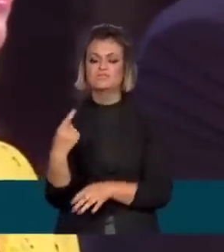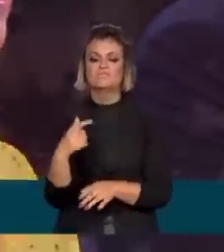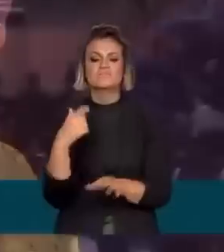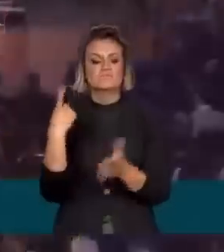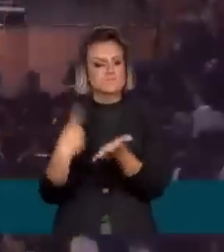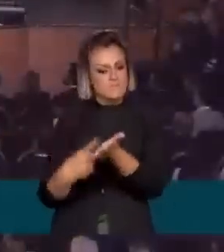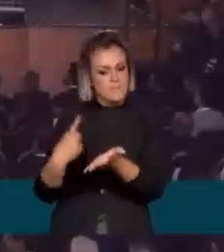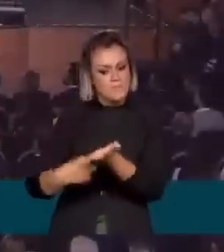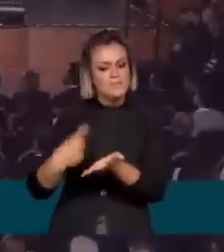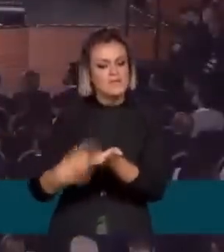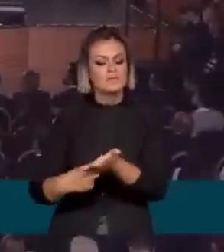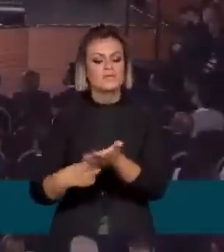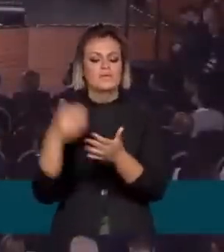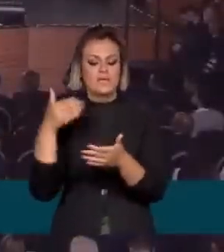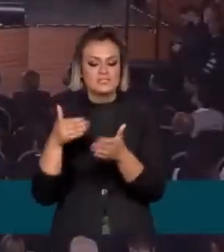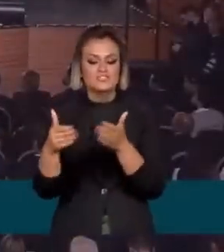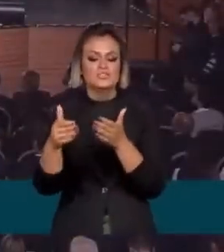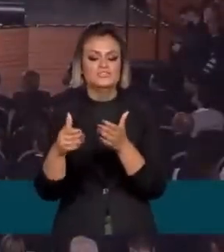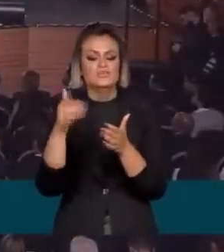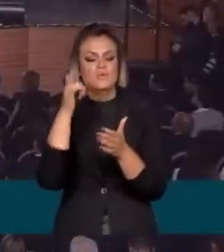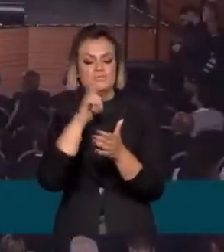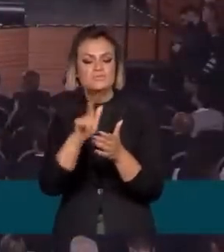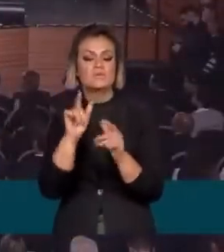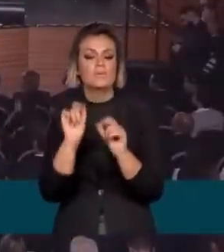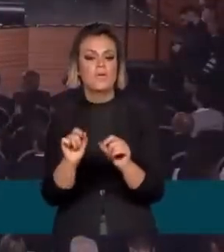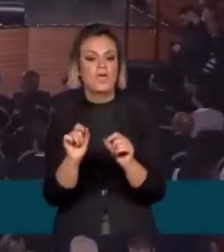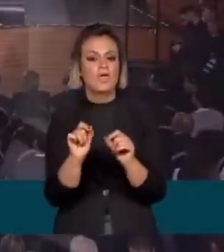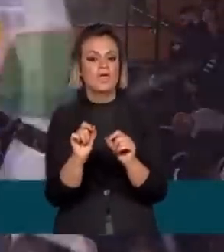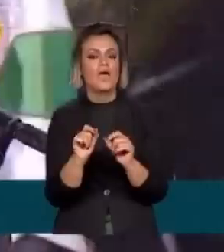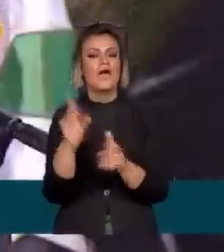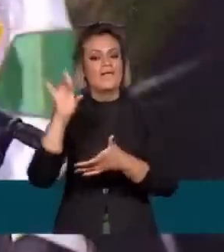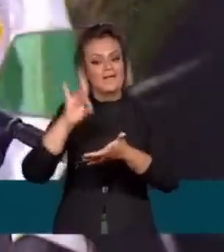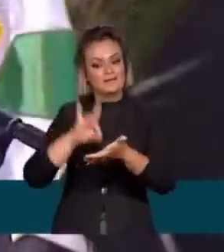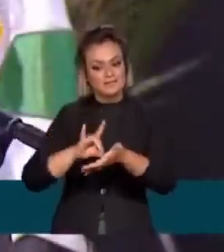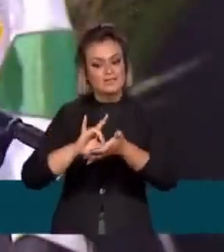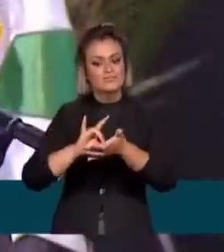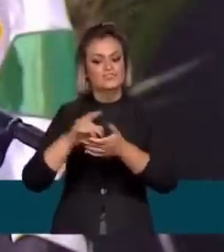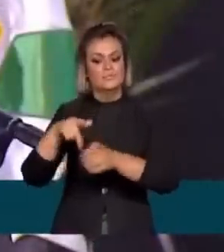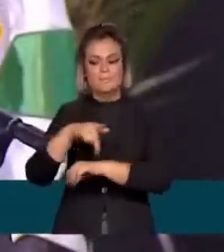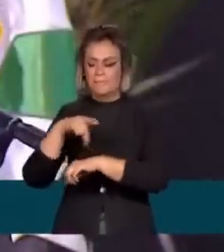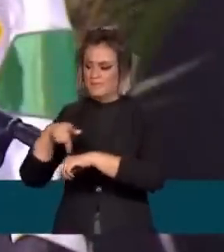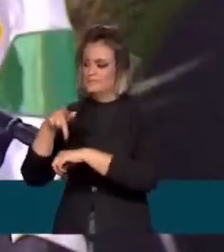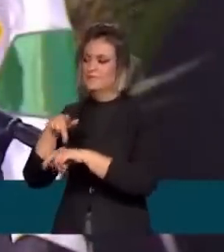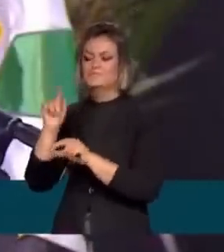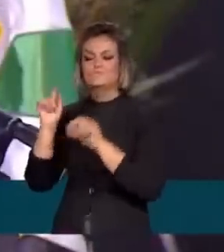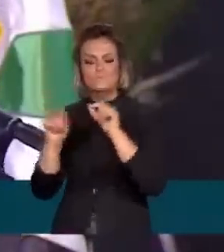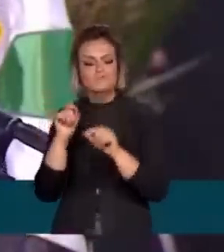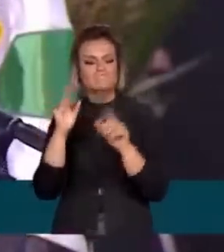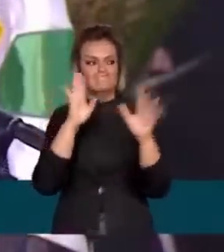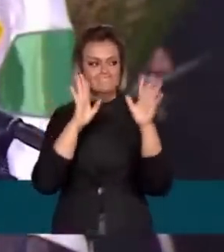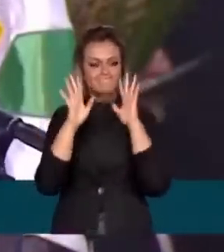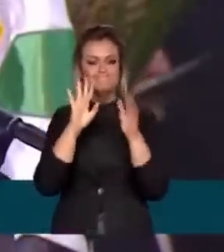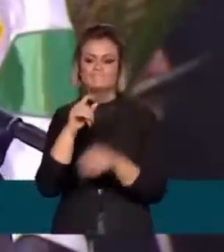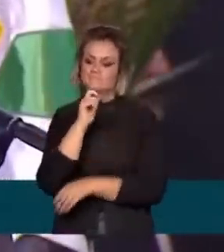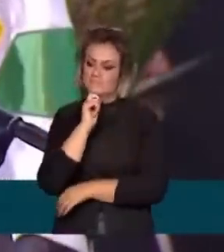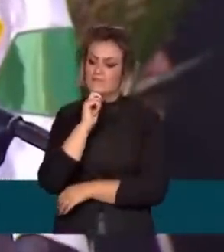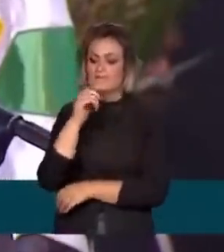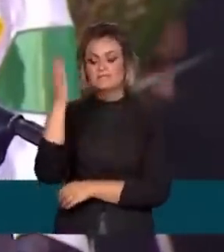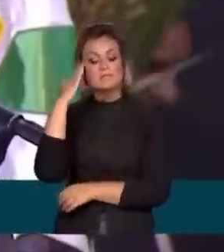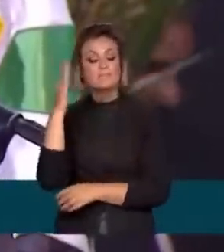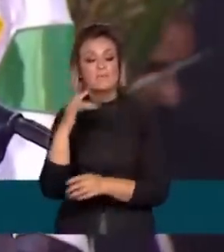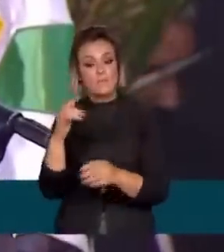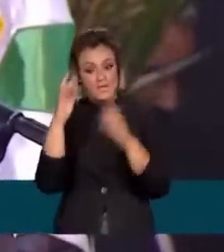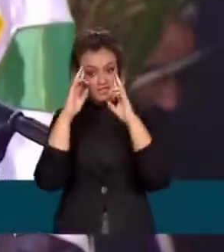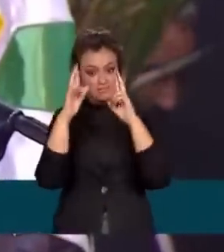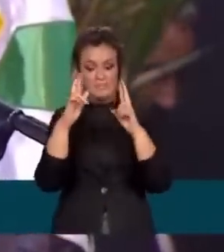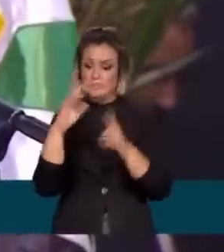um tratado que leve muito em conta a realidade dos dois países e que leve muito em conta o respeito